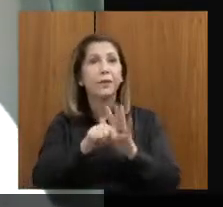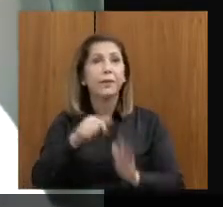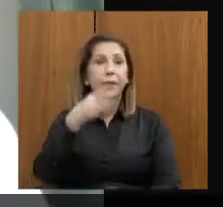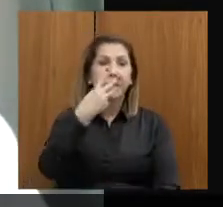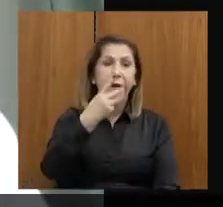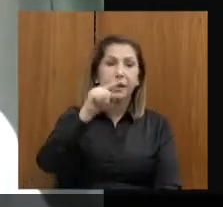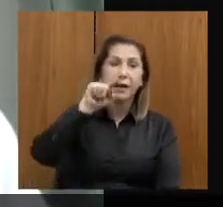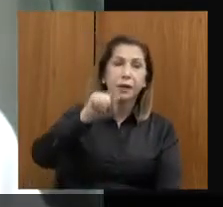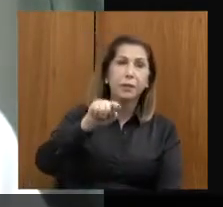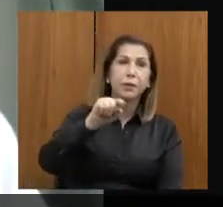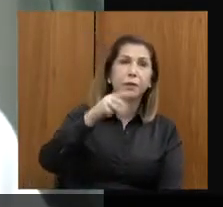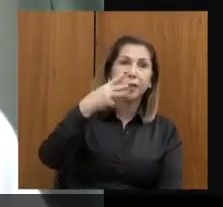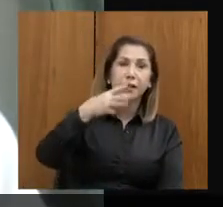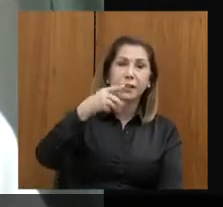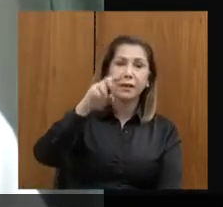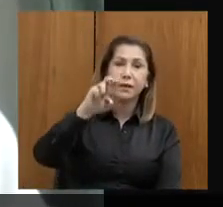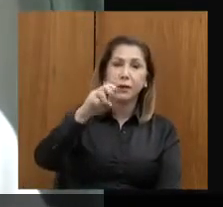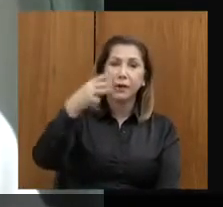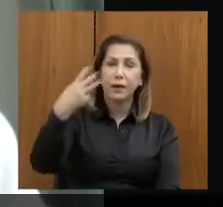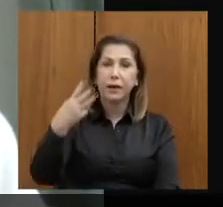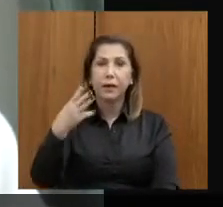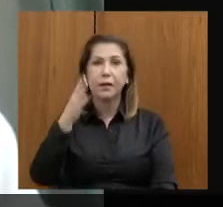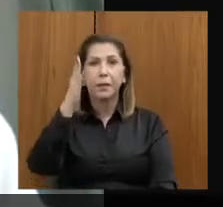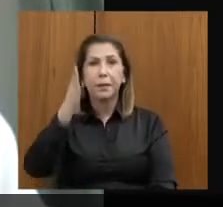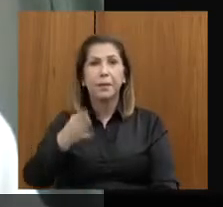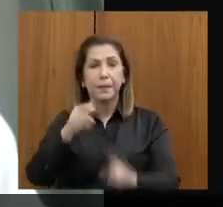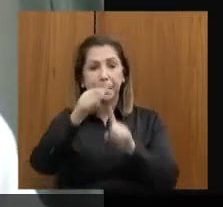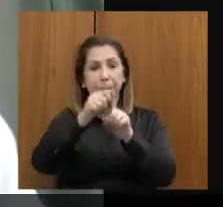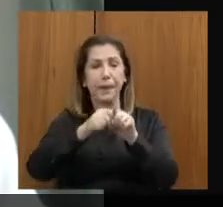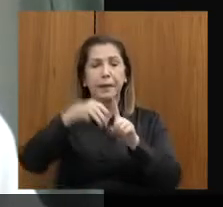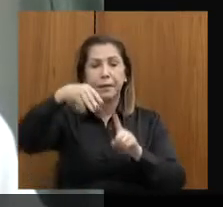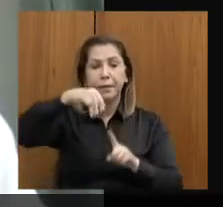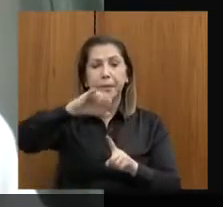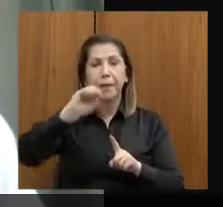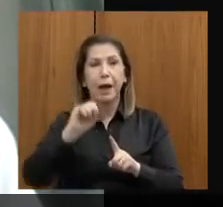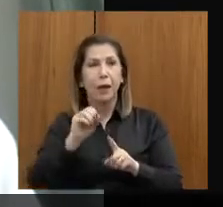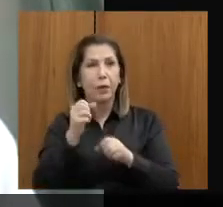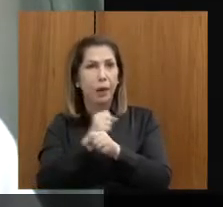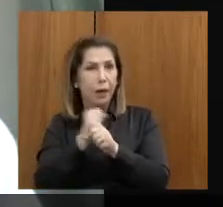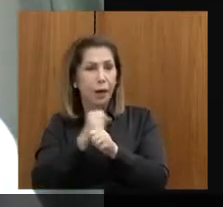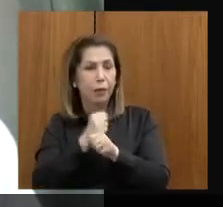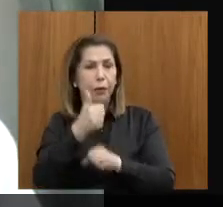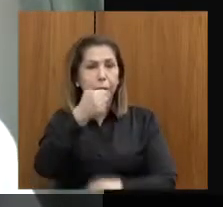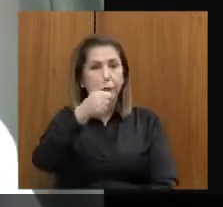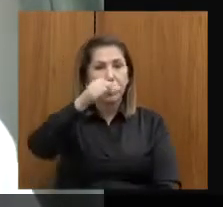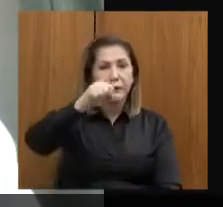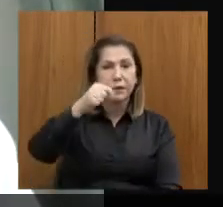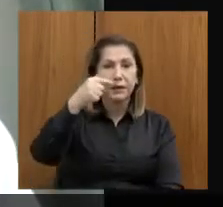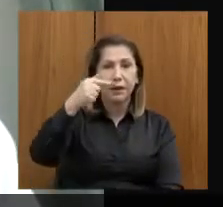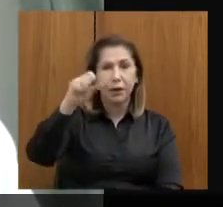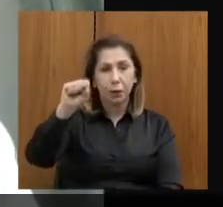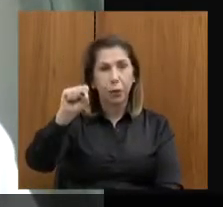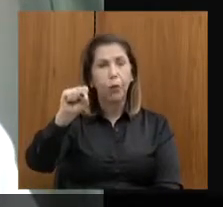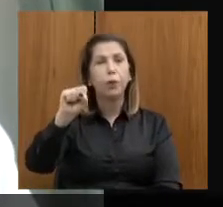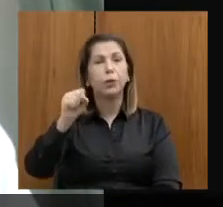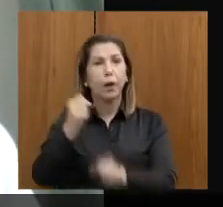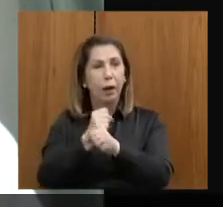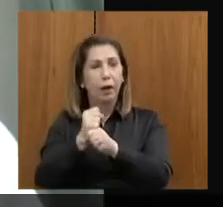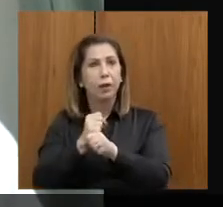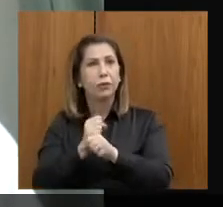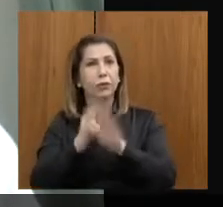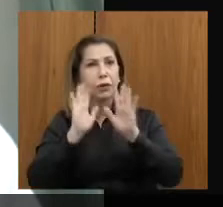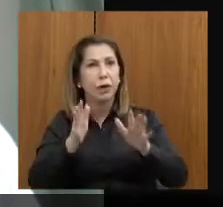lei 3353 13 mais 1888 tem um Marco legal né Eu também